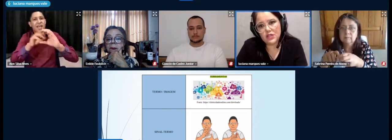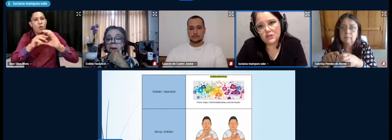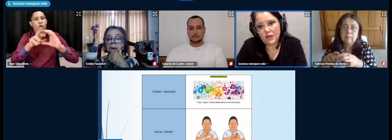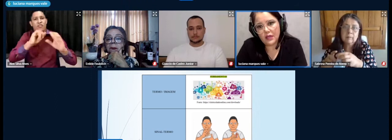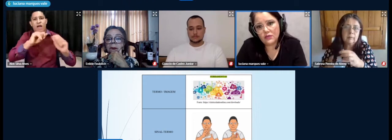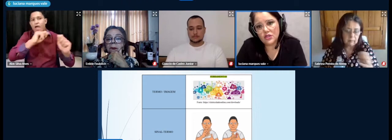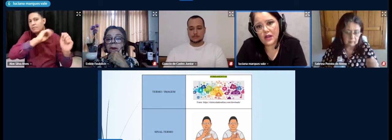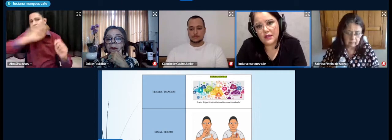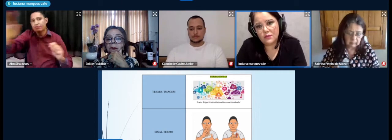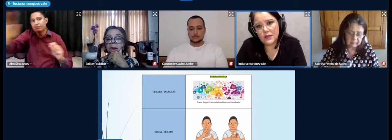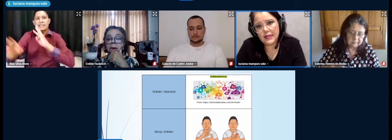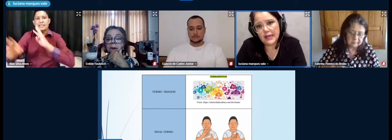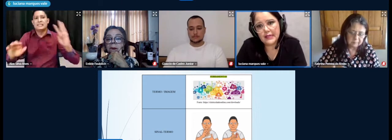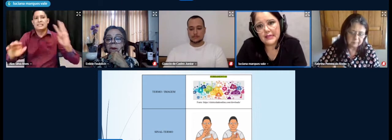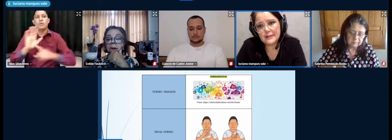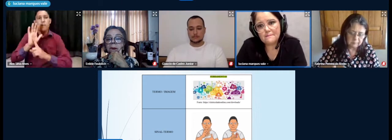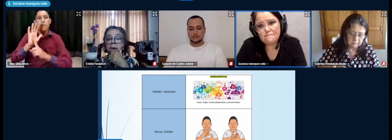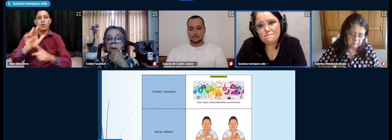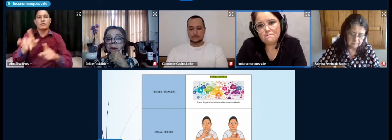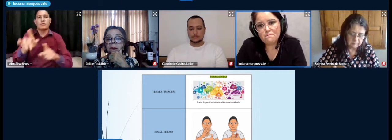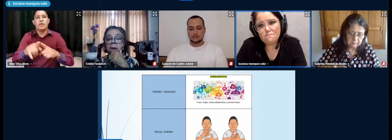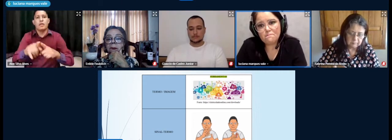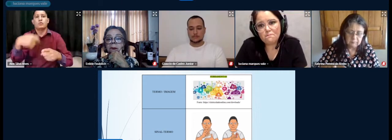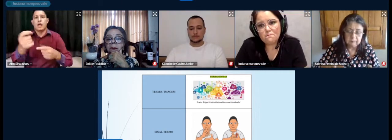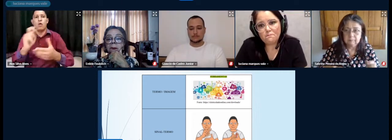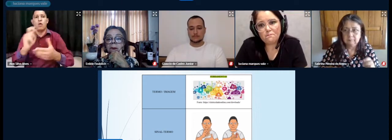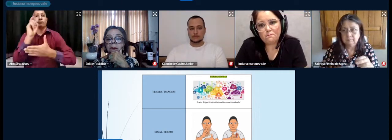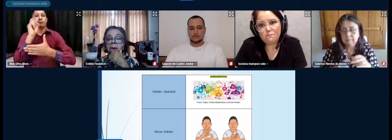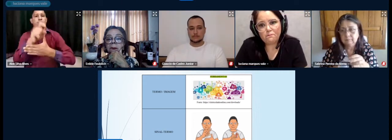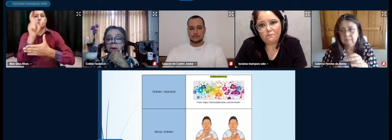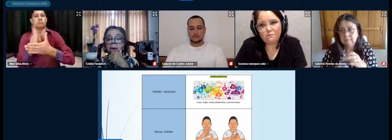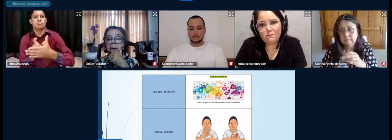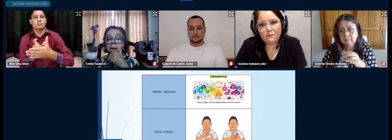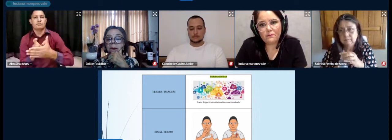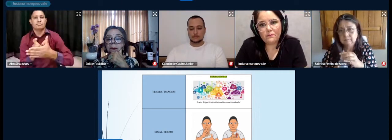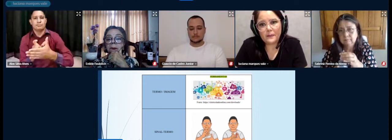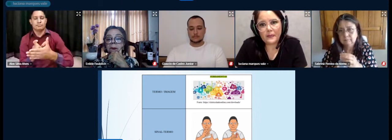temos o preenchimento de cada uma delas.